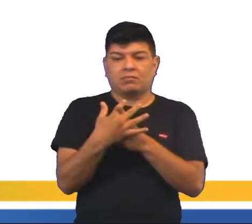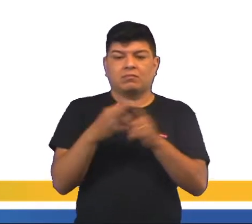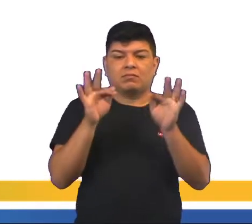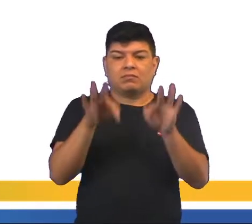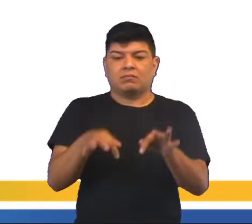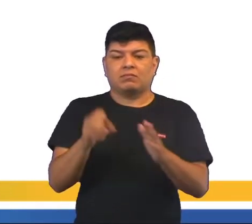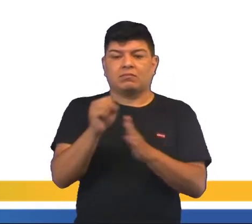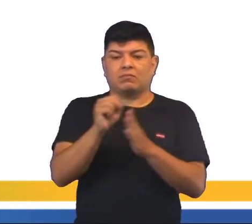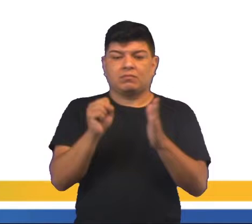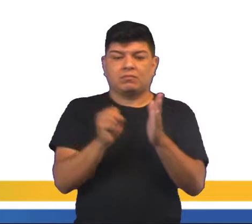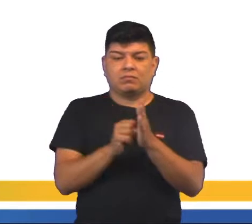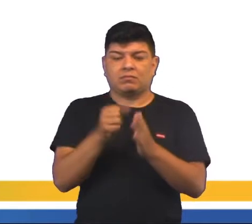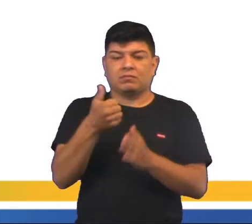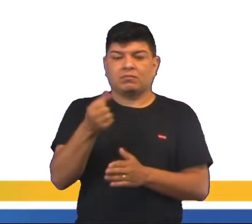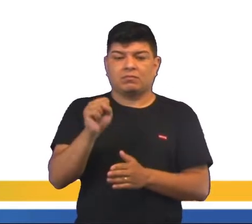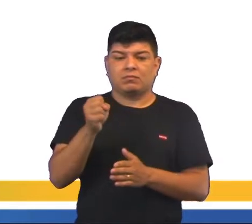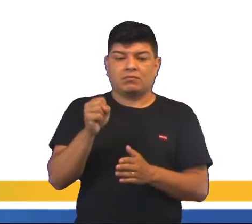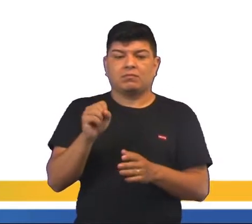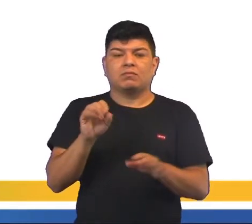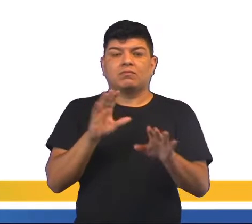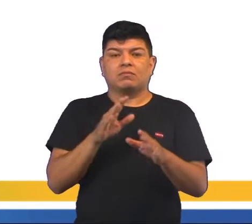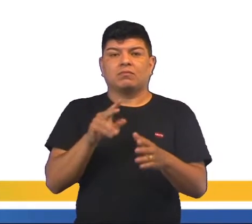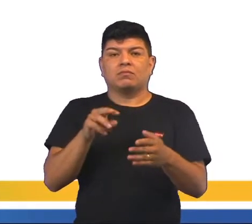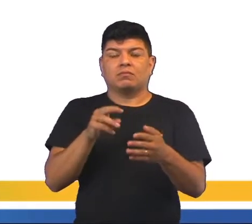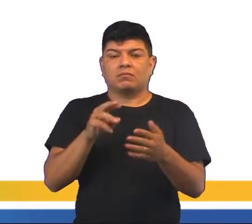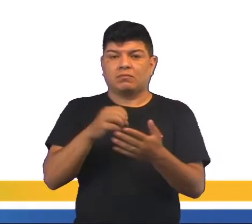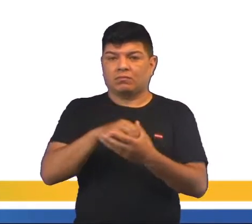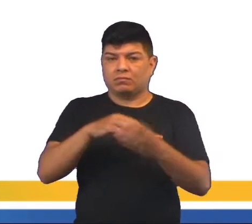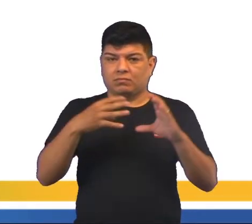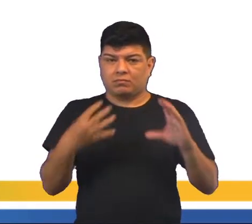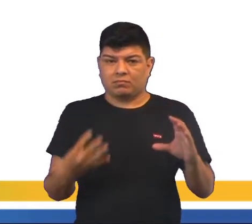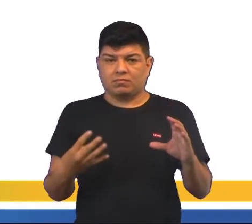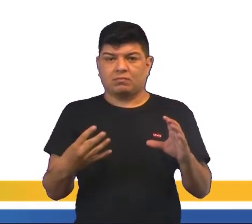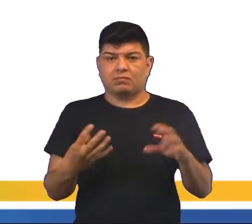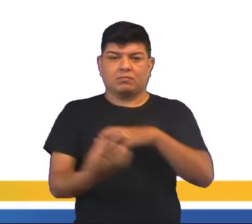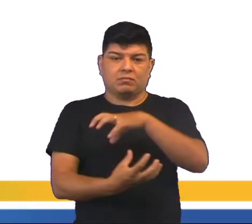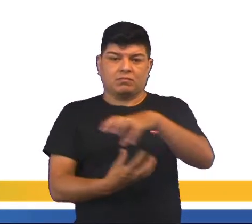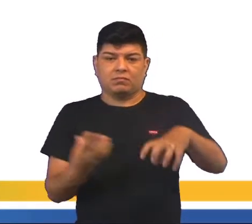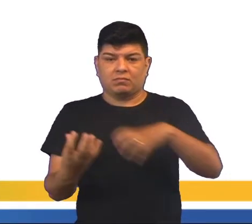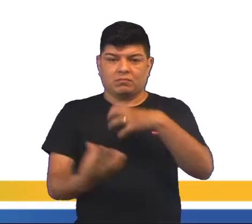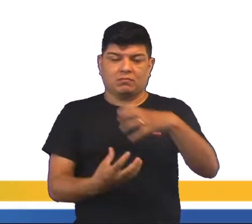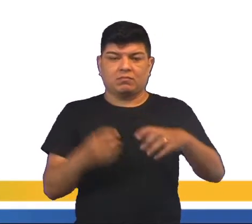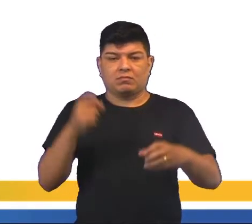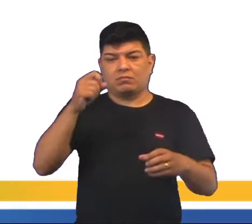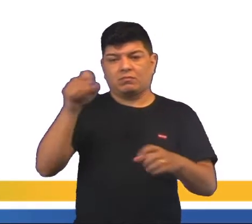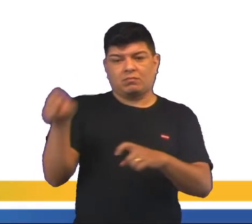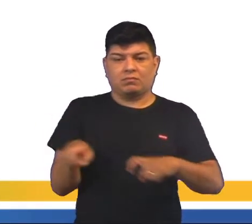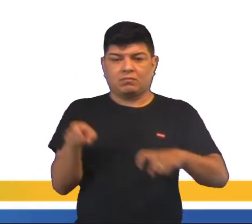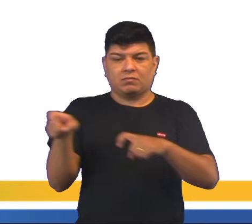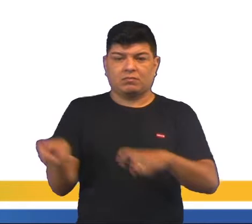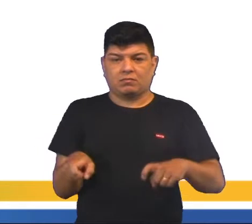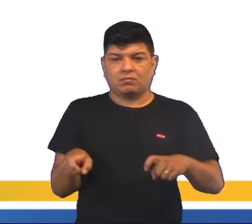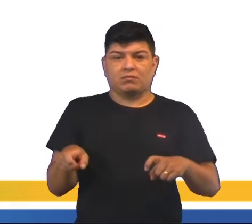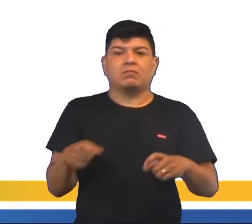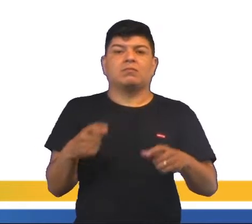Já no final do século XVIII, ele defendeu propostas de caráter socialista como as reformas agrária e